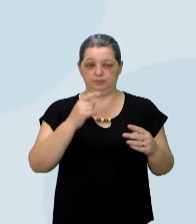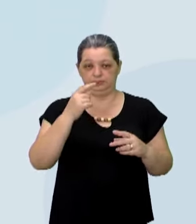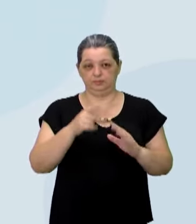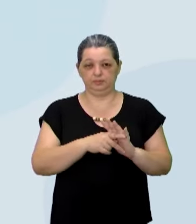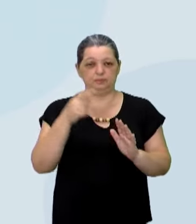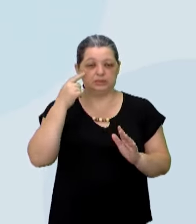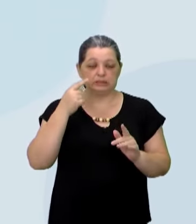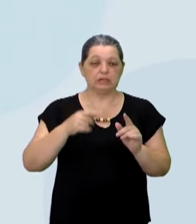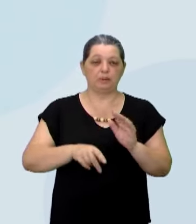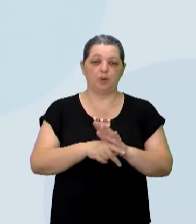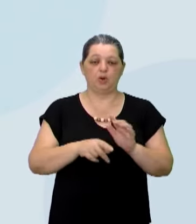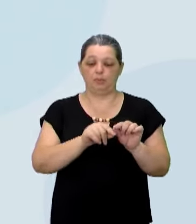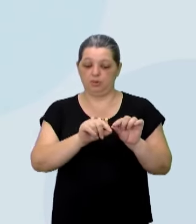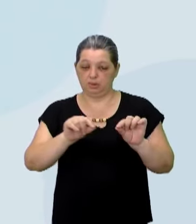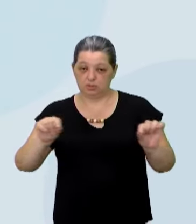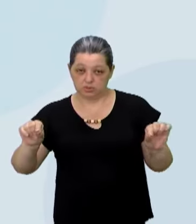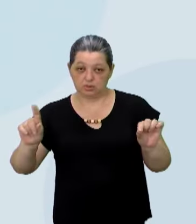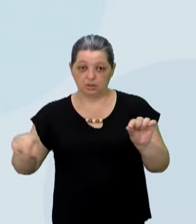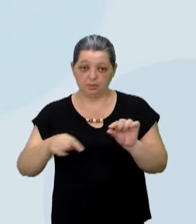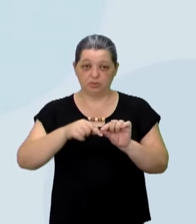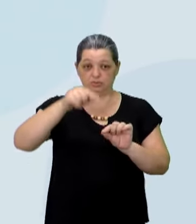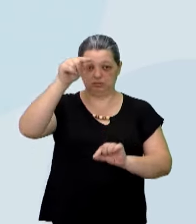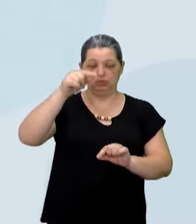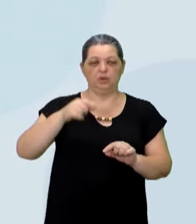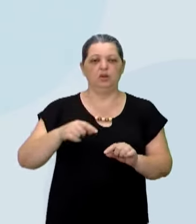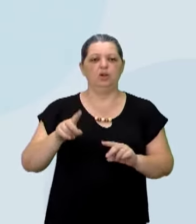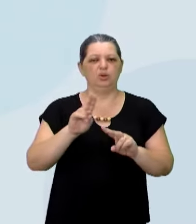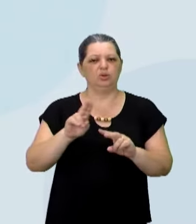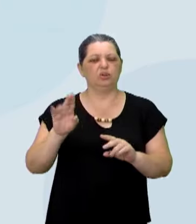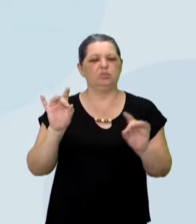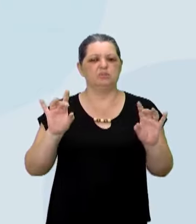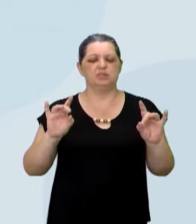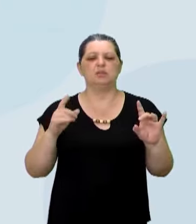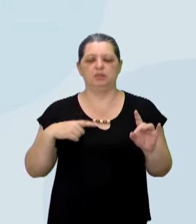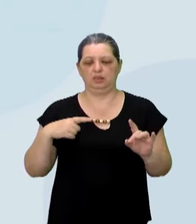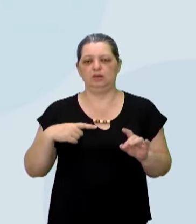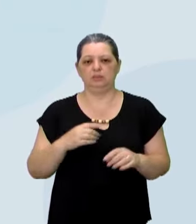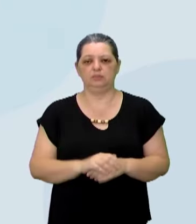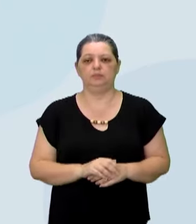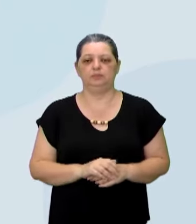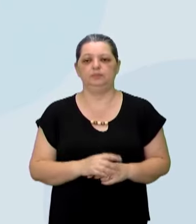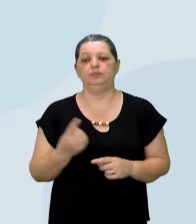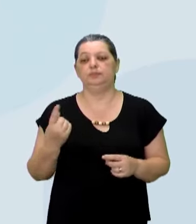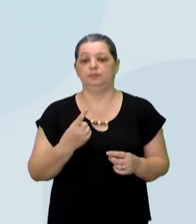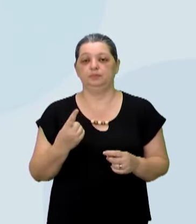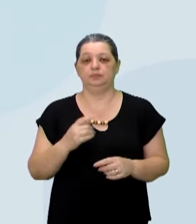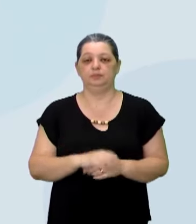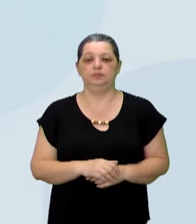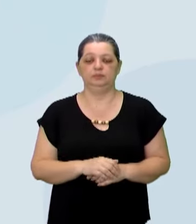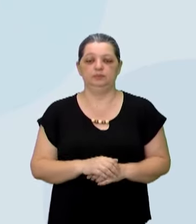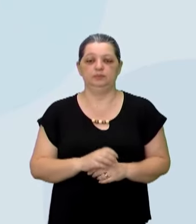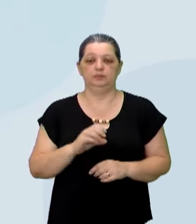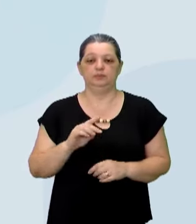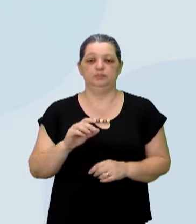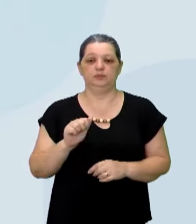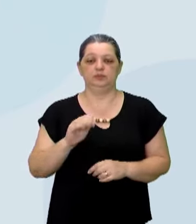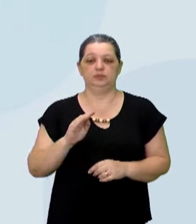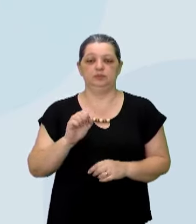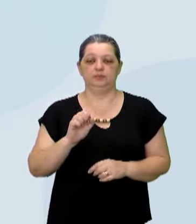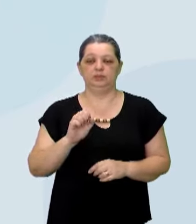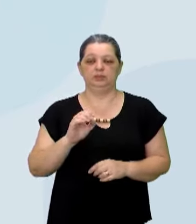depois na vertical. Certo? Legal, muito Ele bem. tem um nome especial, eu não tenho falado nas aulas, mas tem. O primeiro aqui, ó, é chamado de